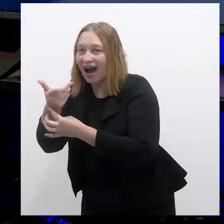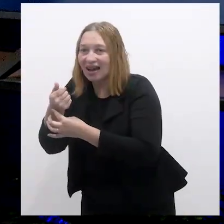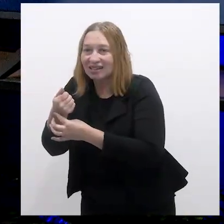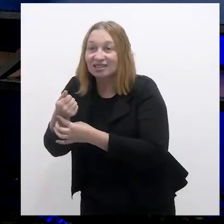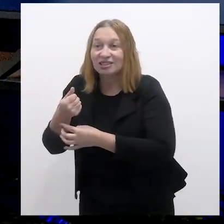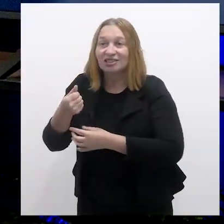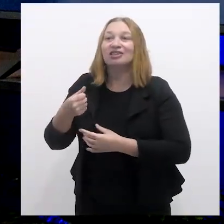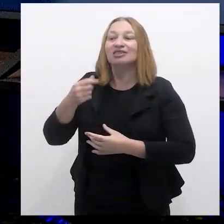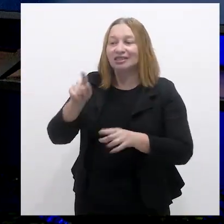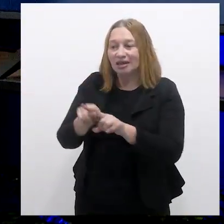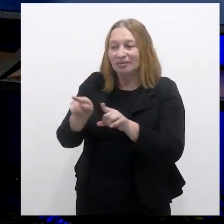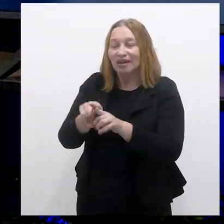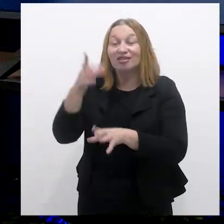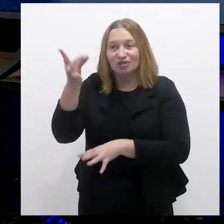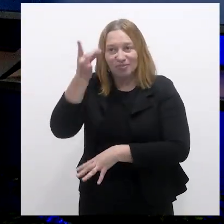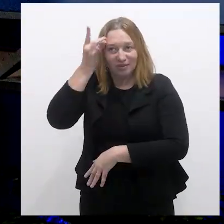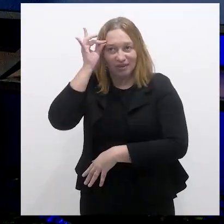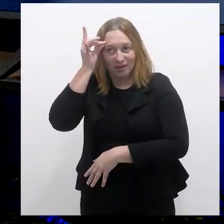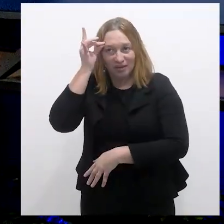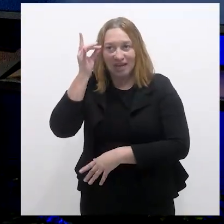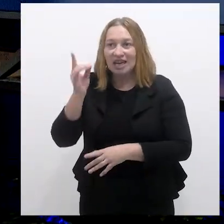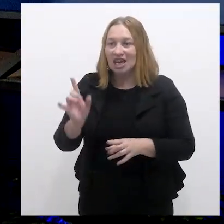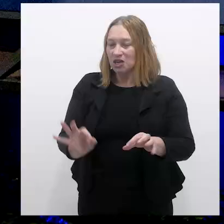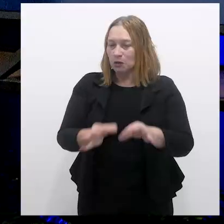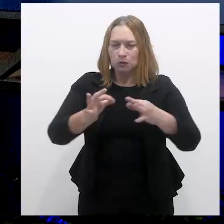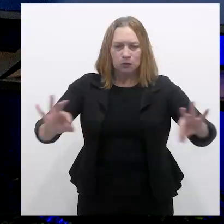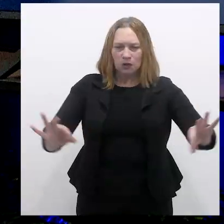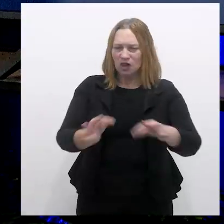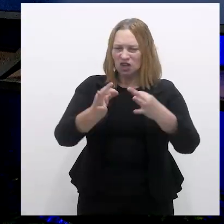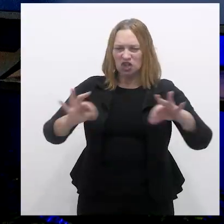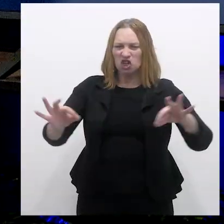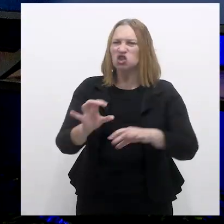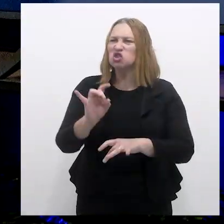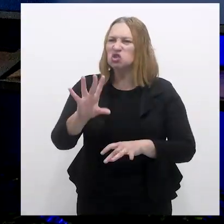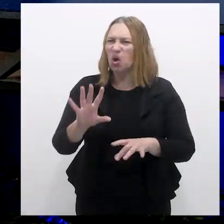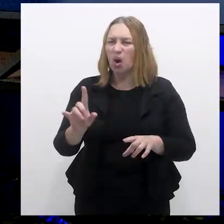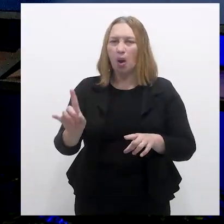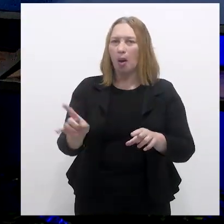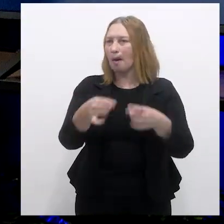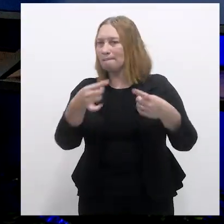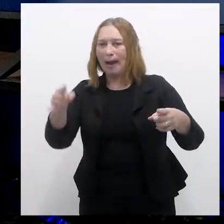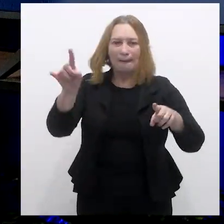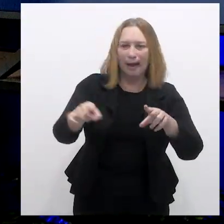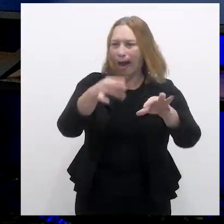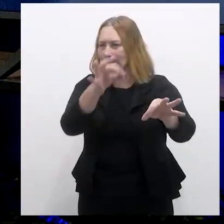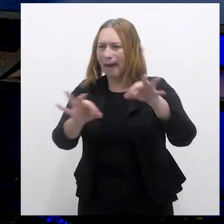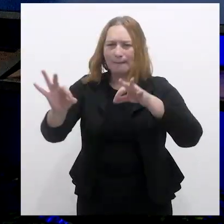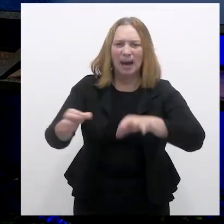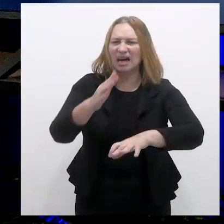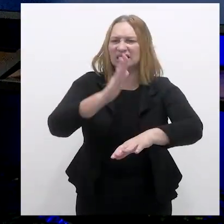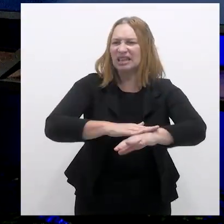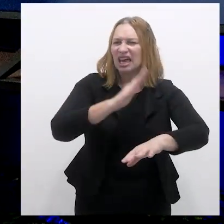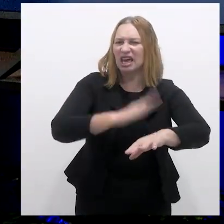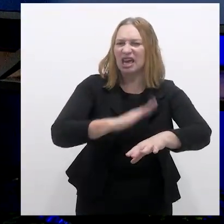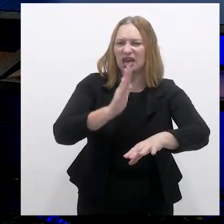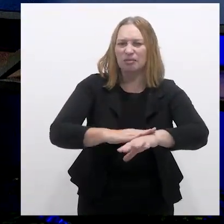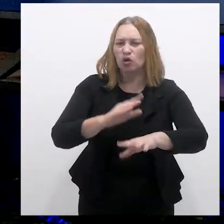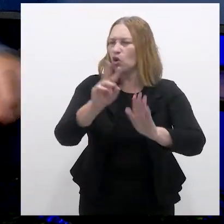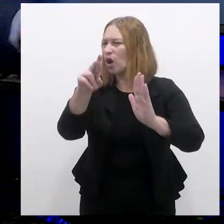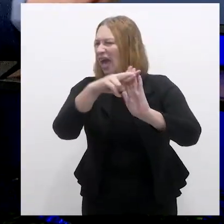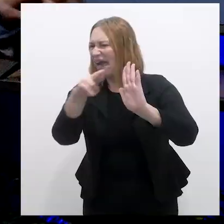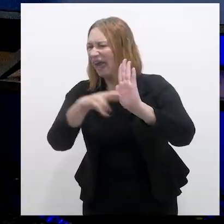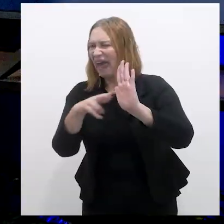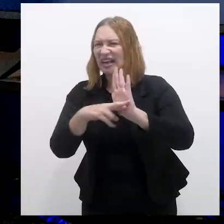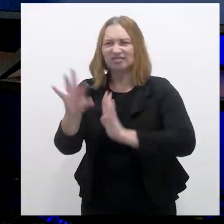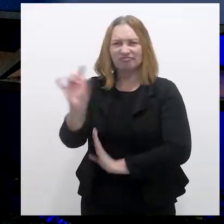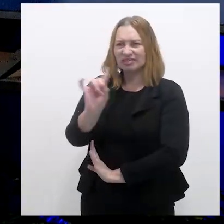musicalmente, artisticamente, espiritualmente, sabe? Reger não é só ditar tempos